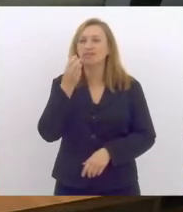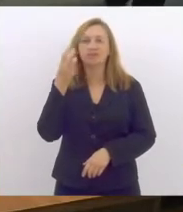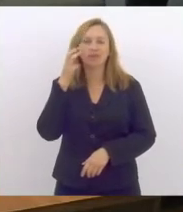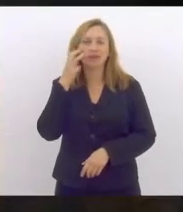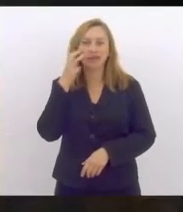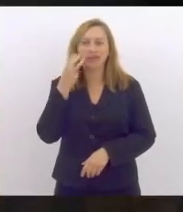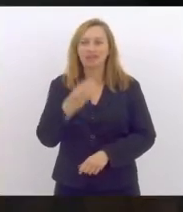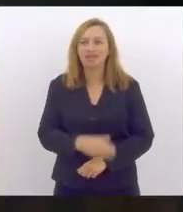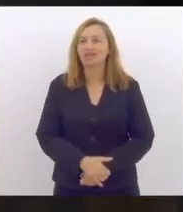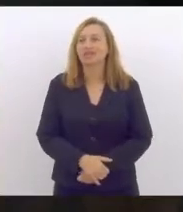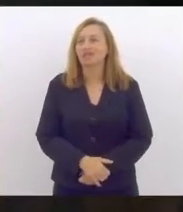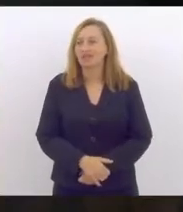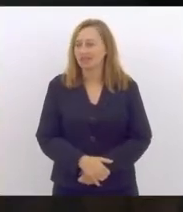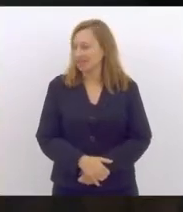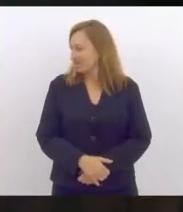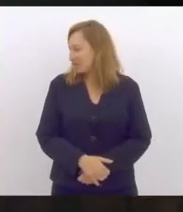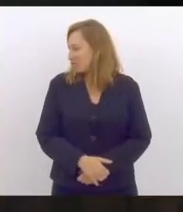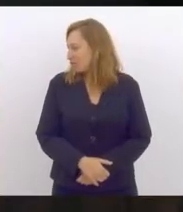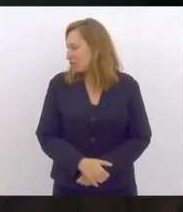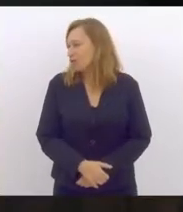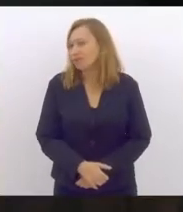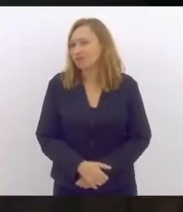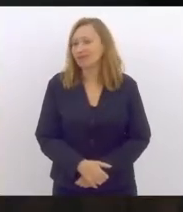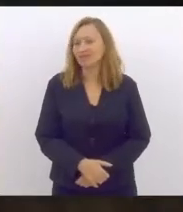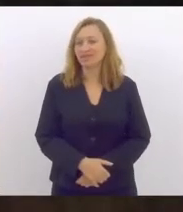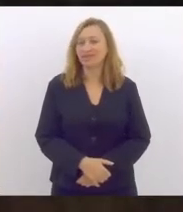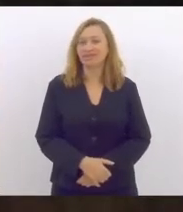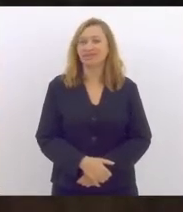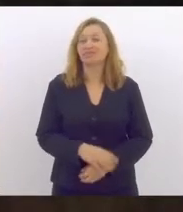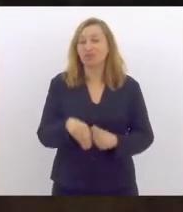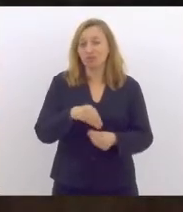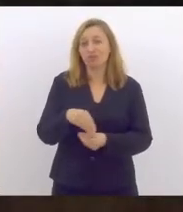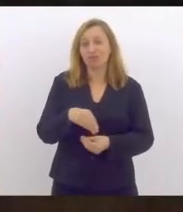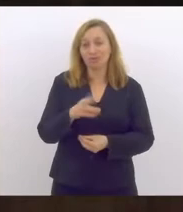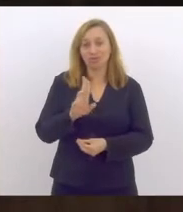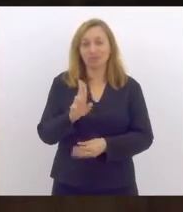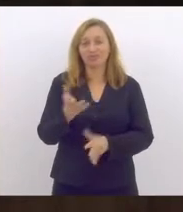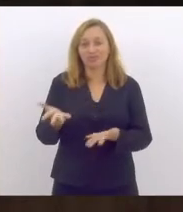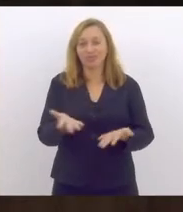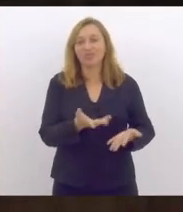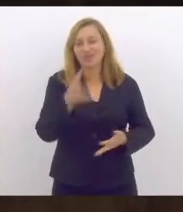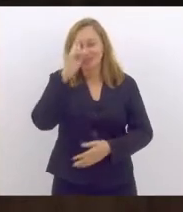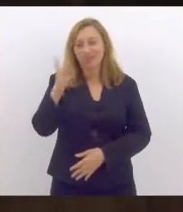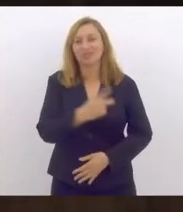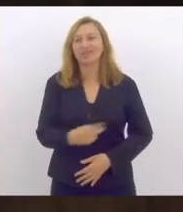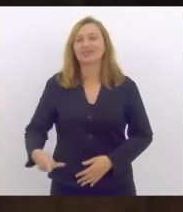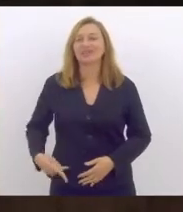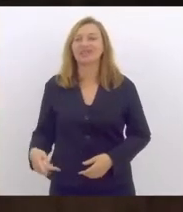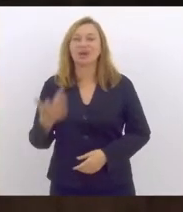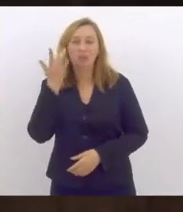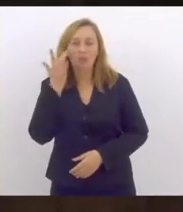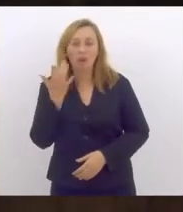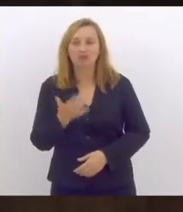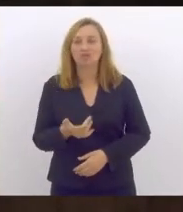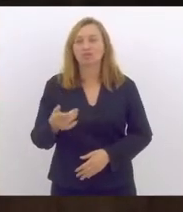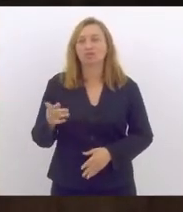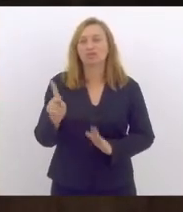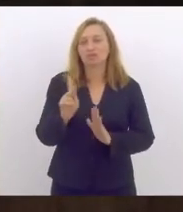É Noel de Carvalho com Valdec. É, dá uma misturada aí. Presidente, eu acho que o